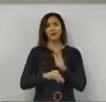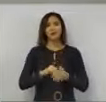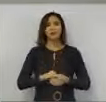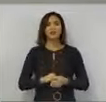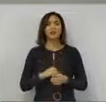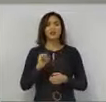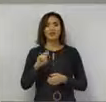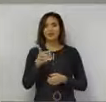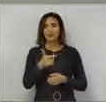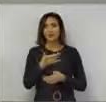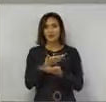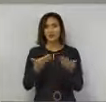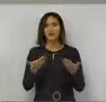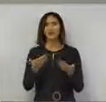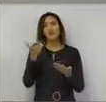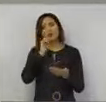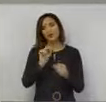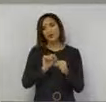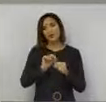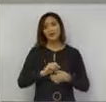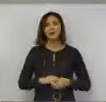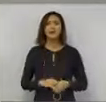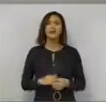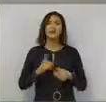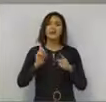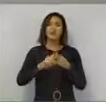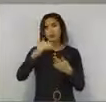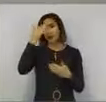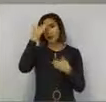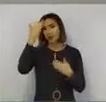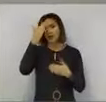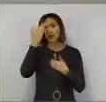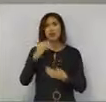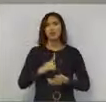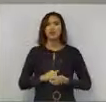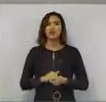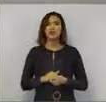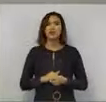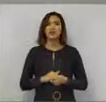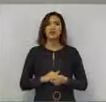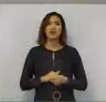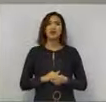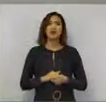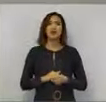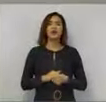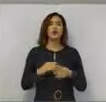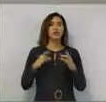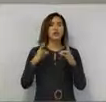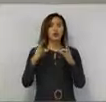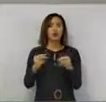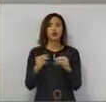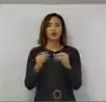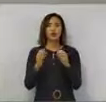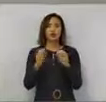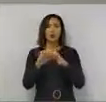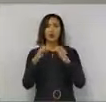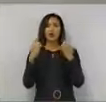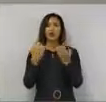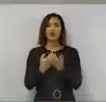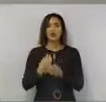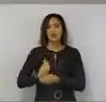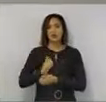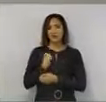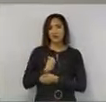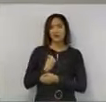disso seria possível. E também agradeço, por último, e na verdade o motivo de ser, né, toda a audiência que acompanha